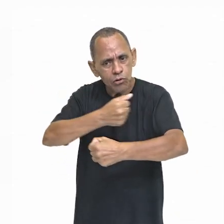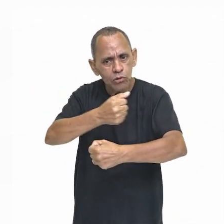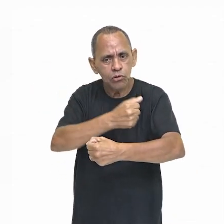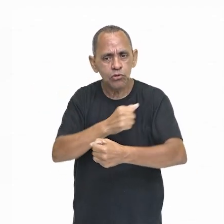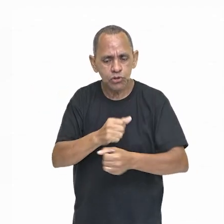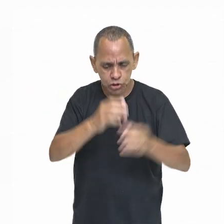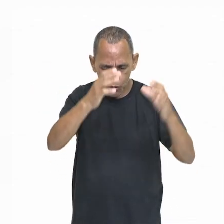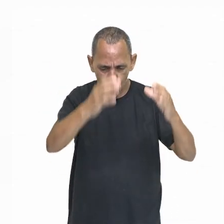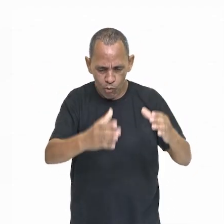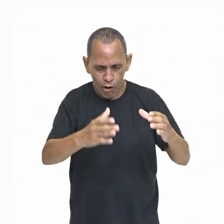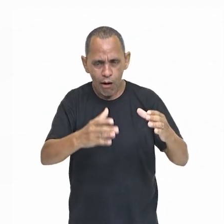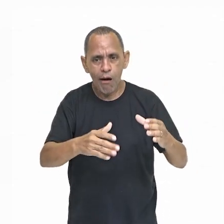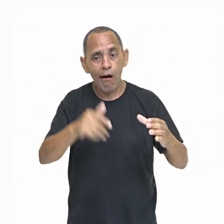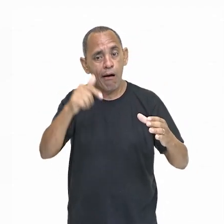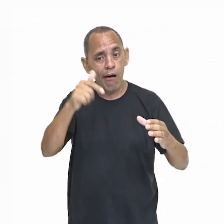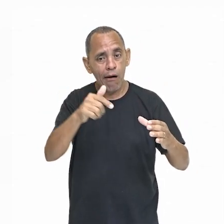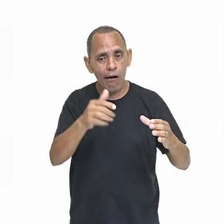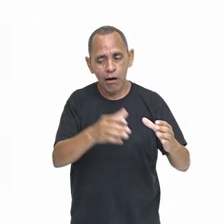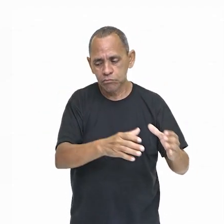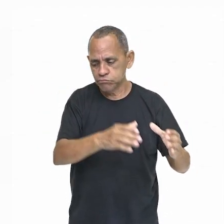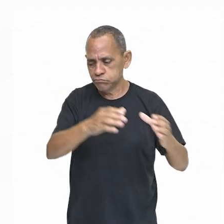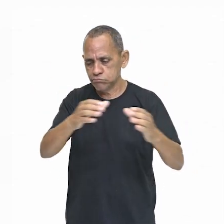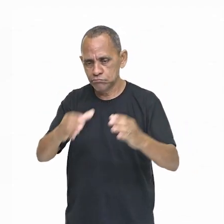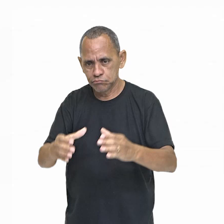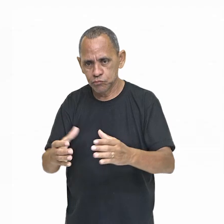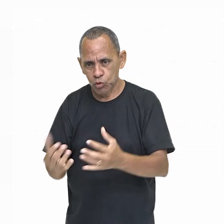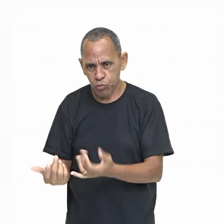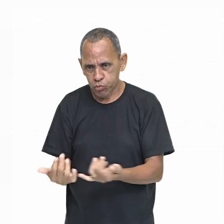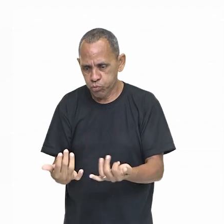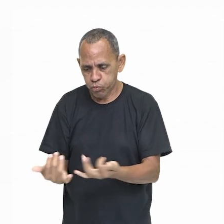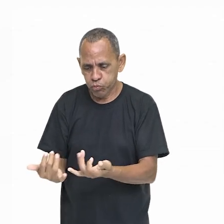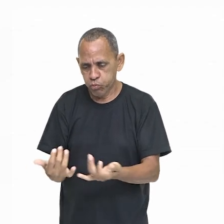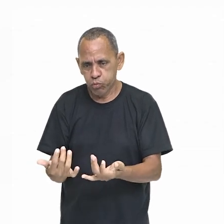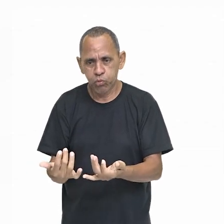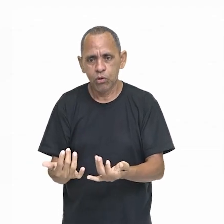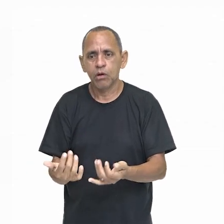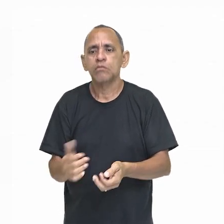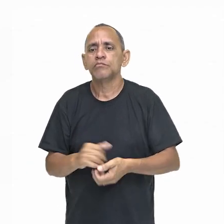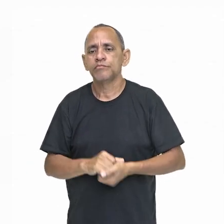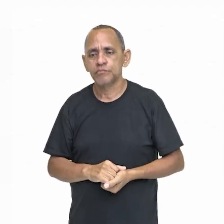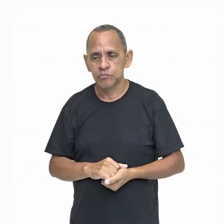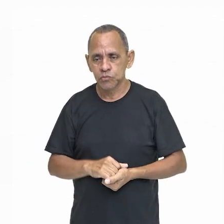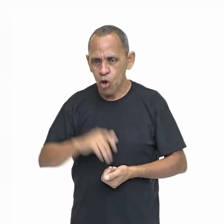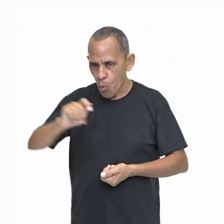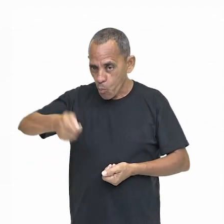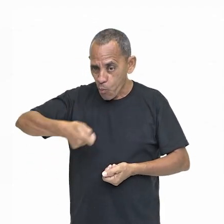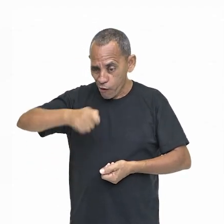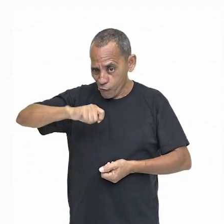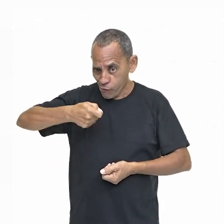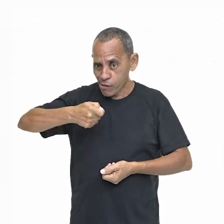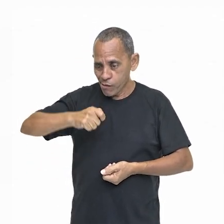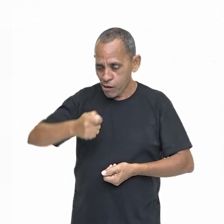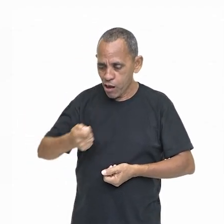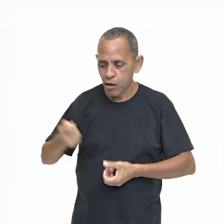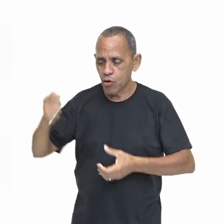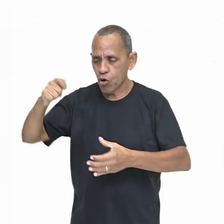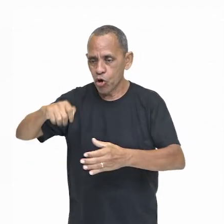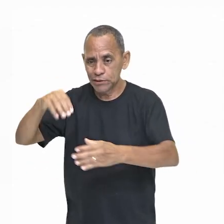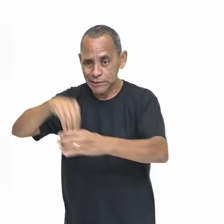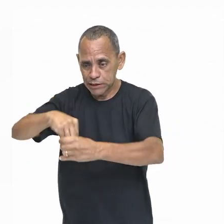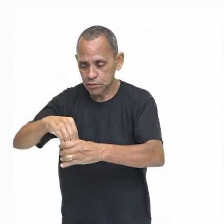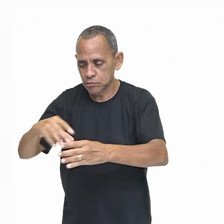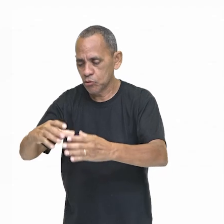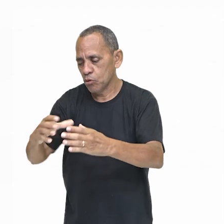faz? Deixa a comida lá e coloca uma colher dentro. E você está amando a aula